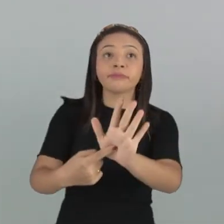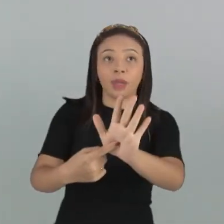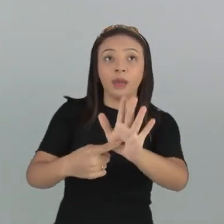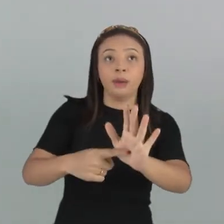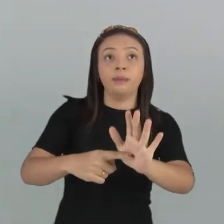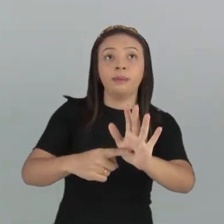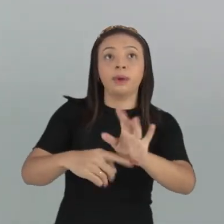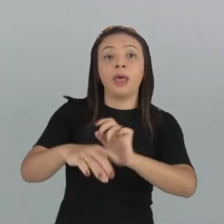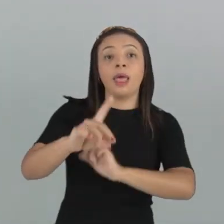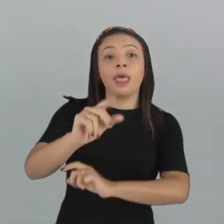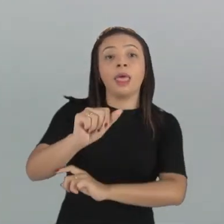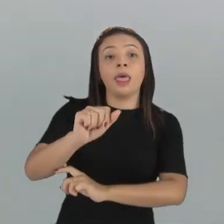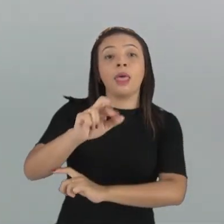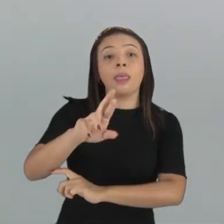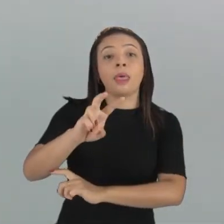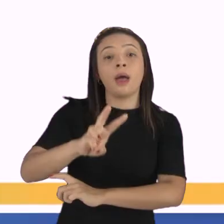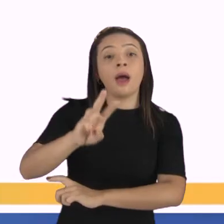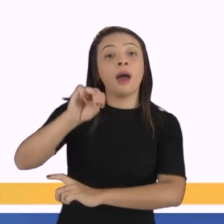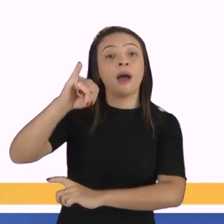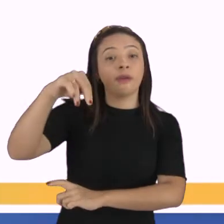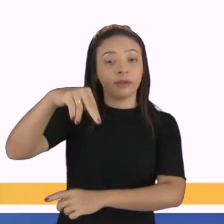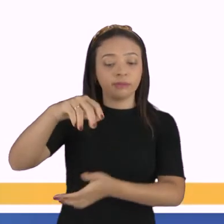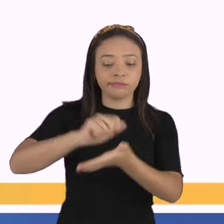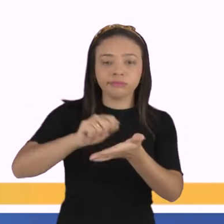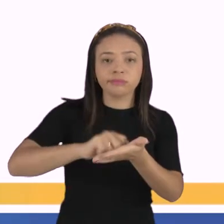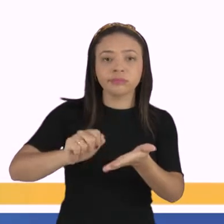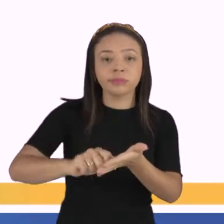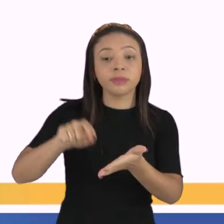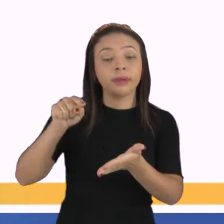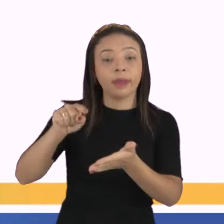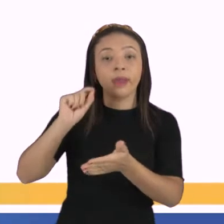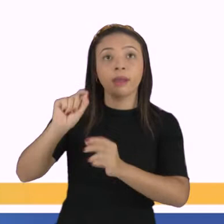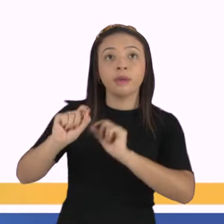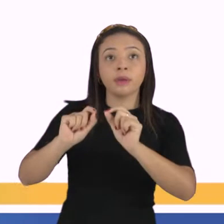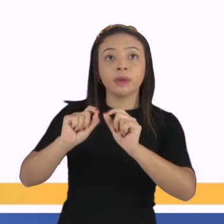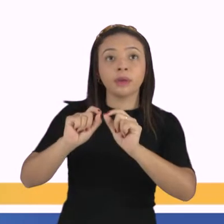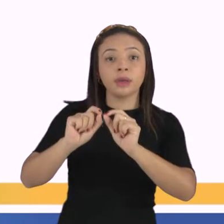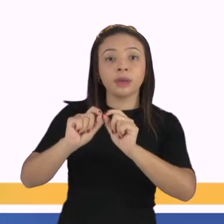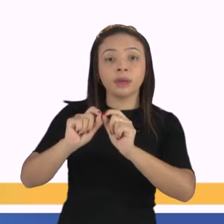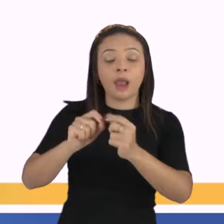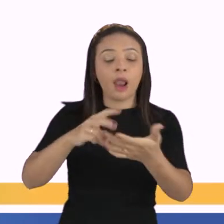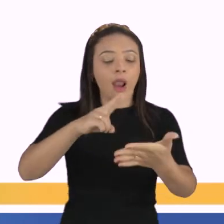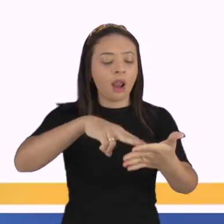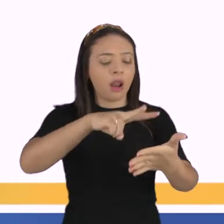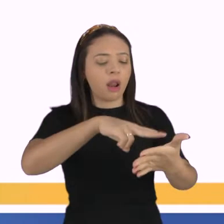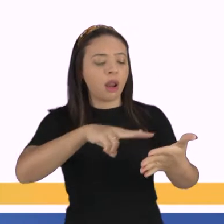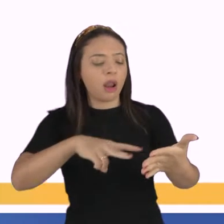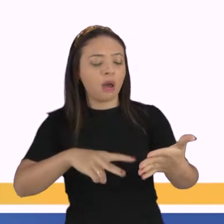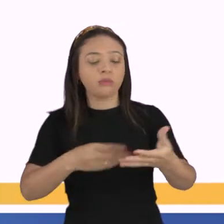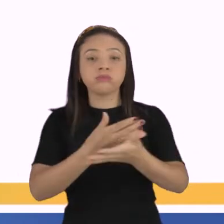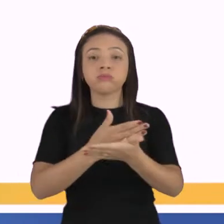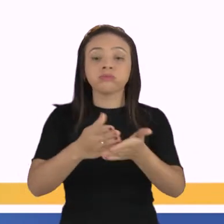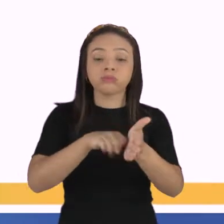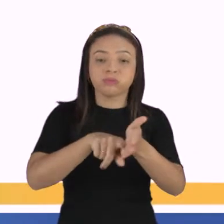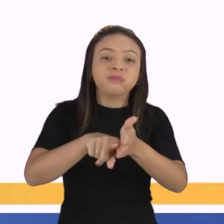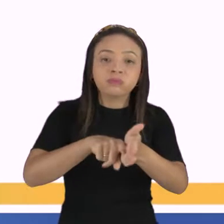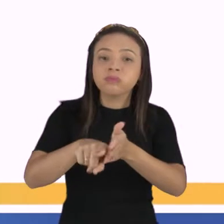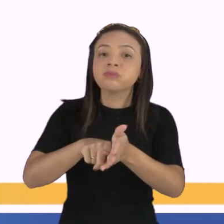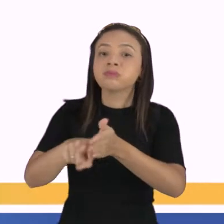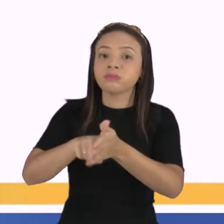Darwin em seus manuscritos e Darwin, através desses manuscritos, fez suas pesquisas